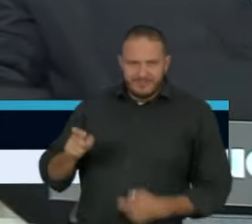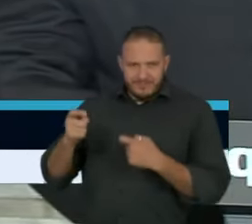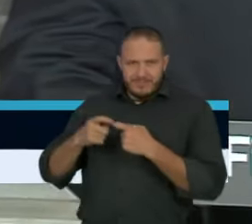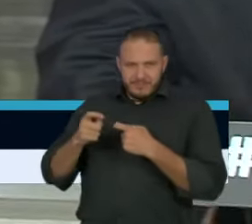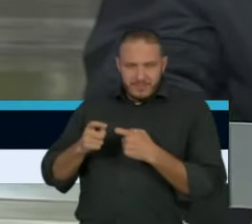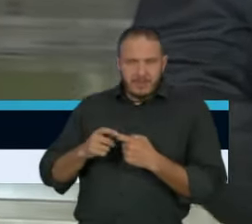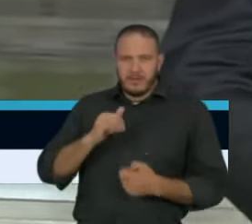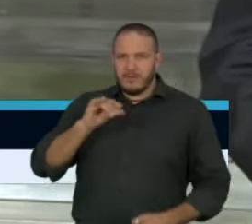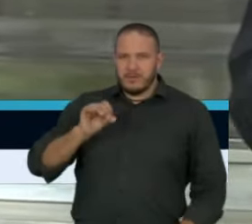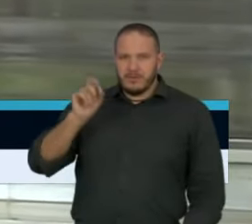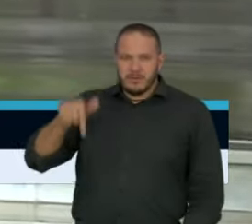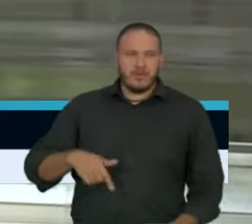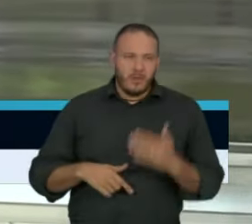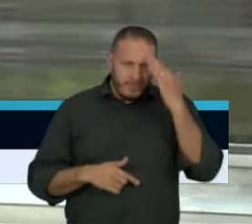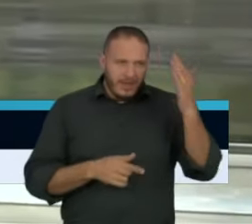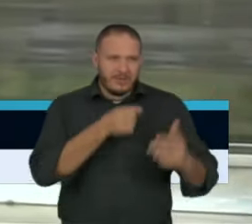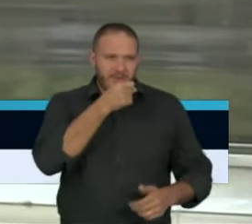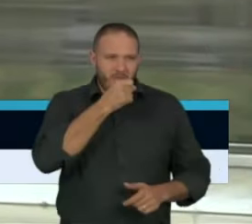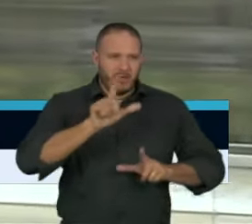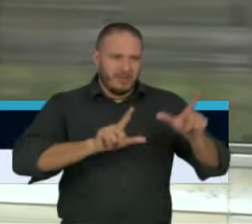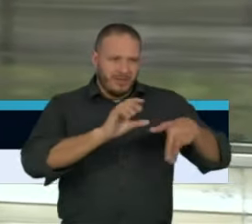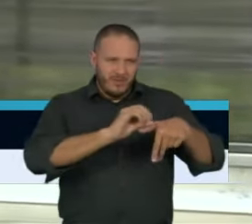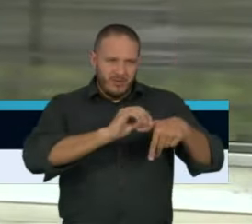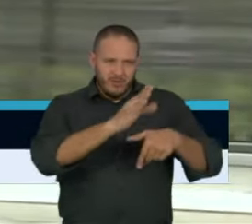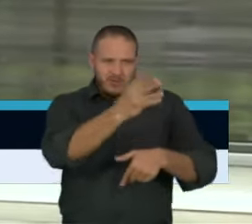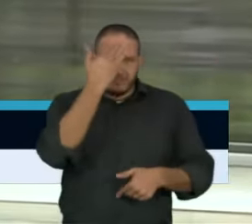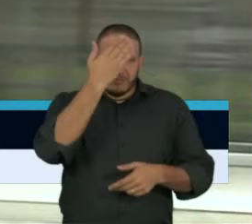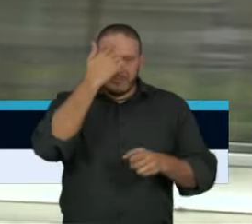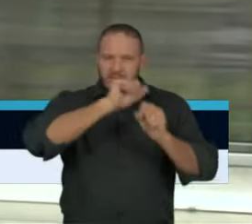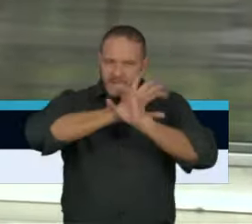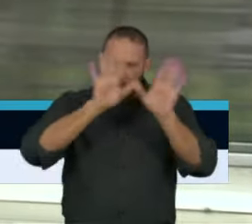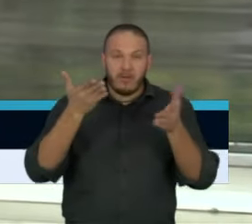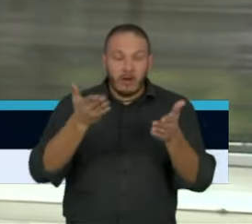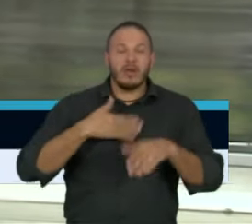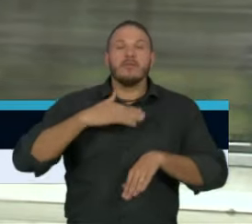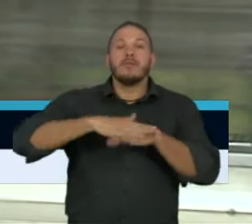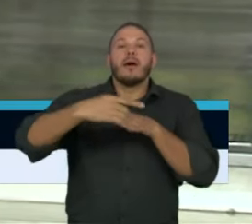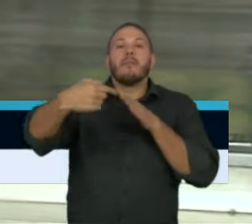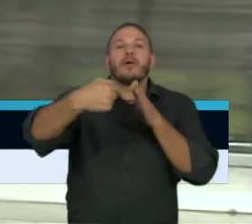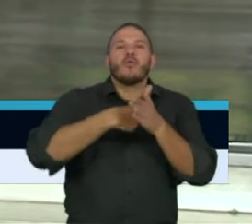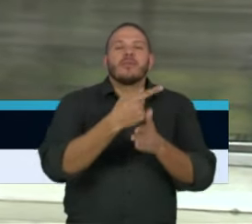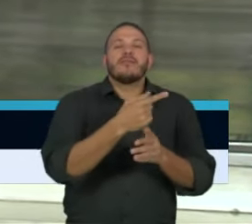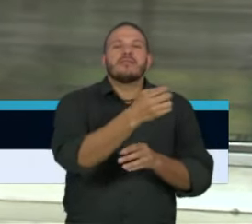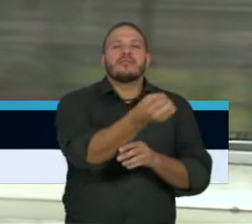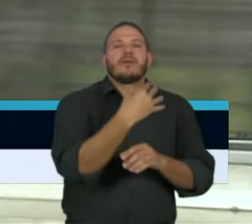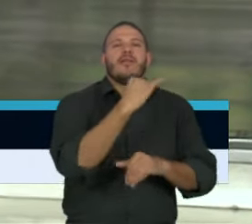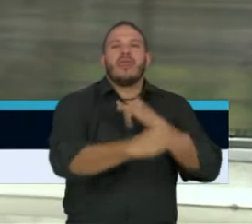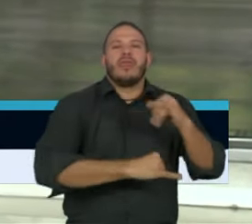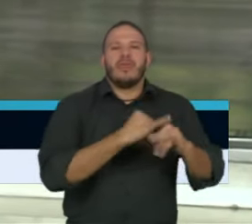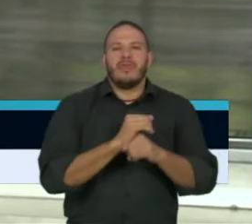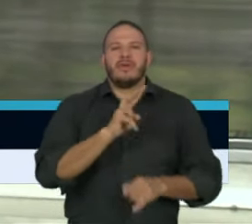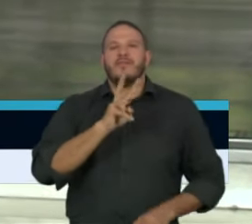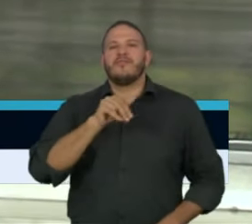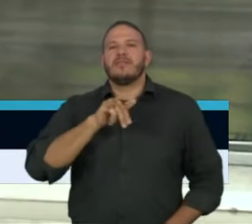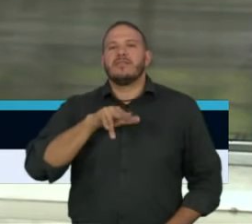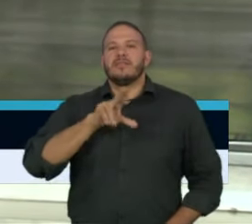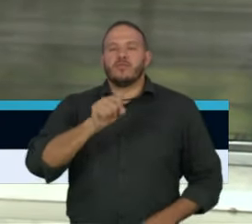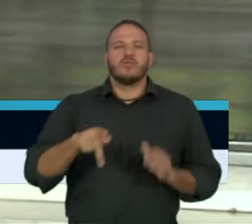Obrigado, Maria Manso, pela sua pergunta, permitiu o esclarecimento. Agora vamos para uma pergunta online do Vinícius Passarelli,